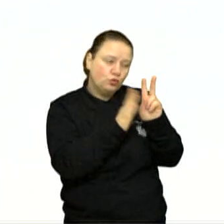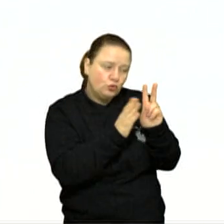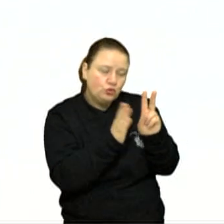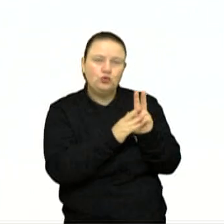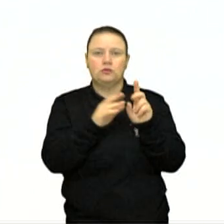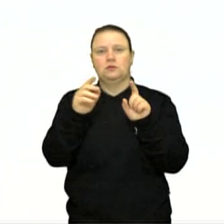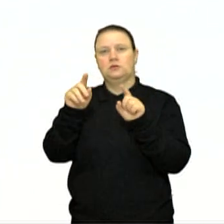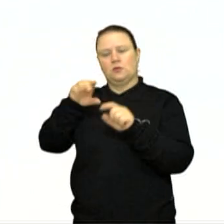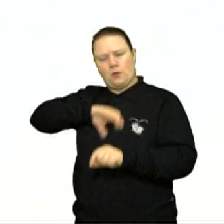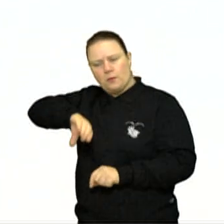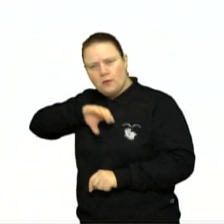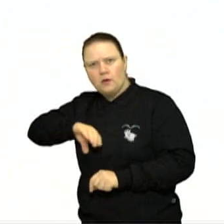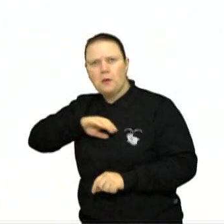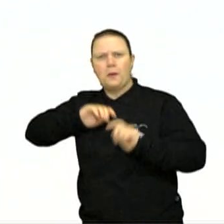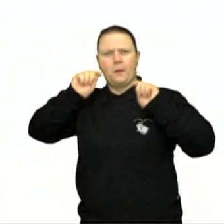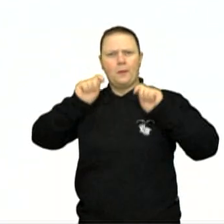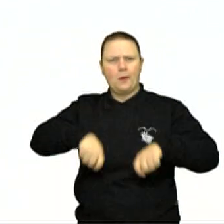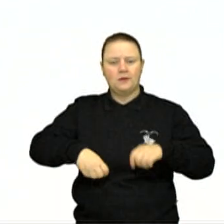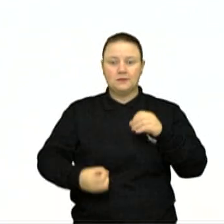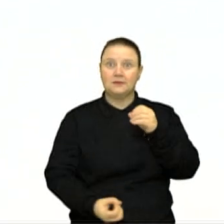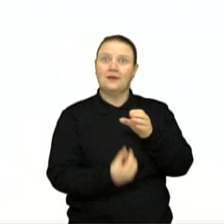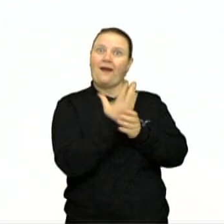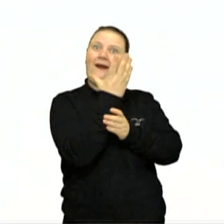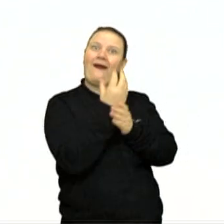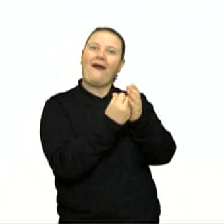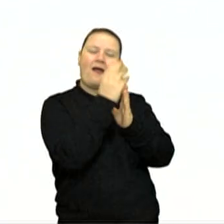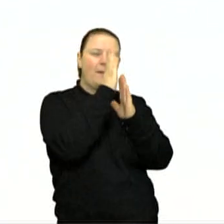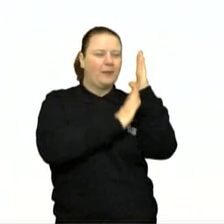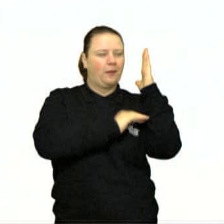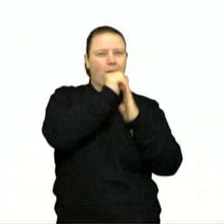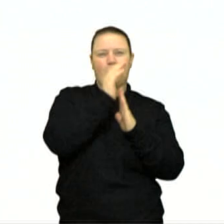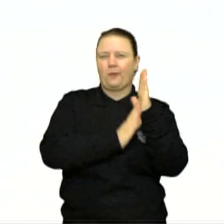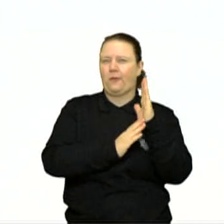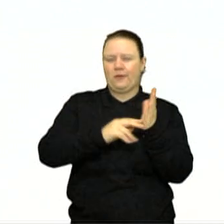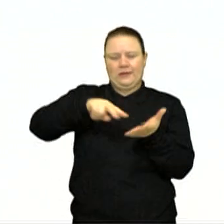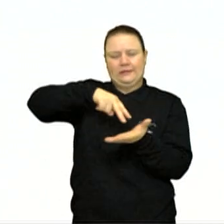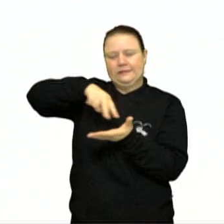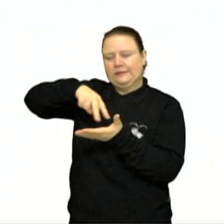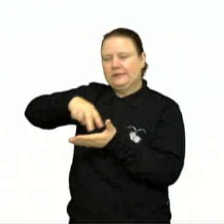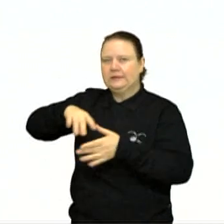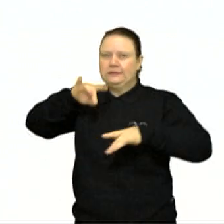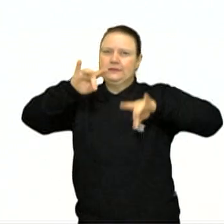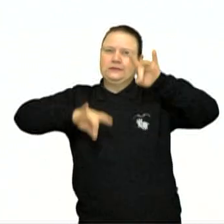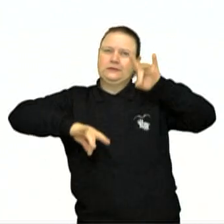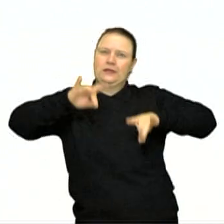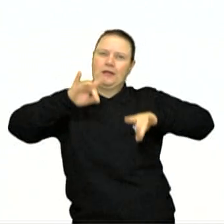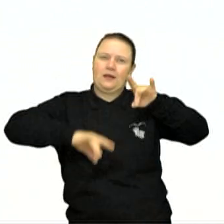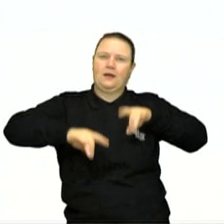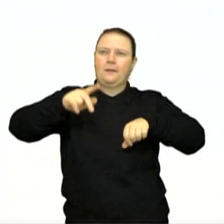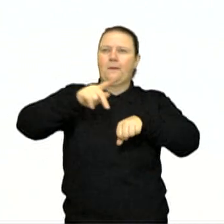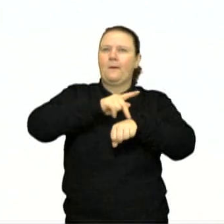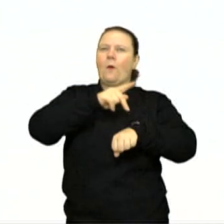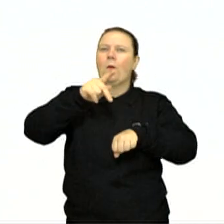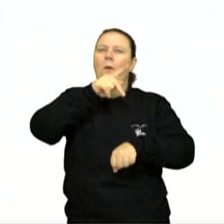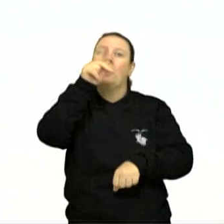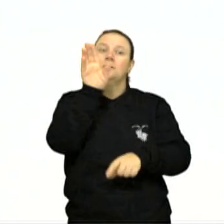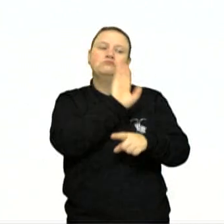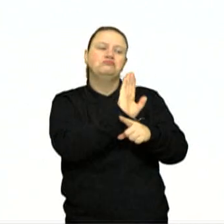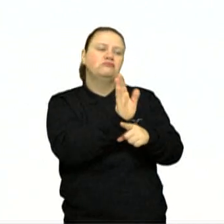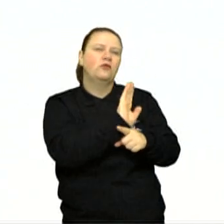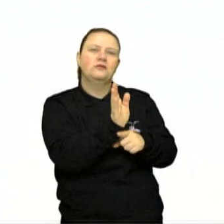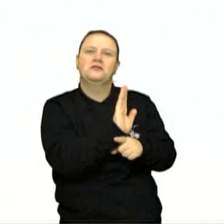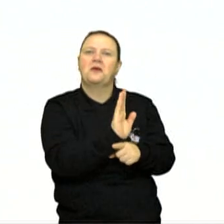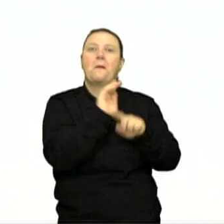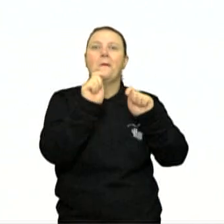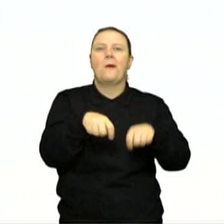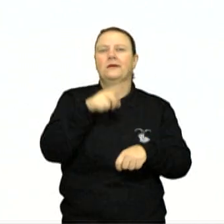meio da pintura, desenho, recorte, colagem, dança, teatro, música, poesia, cinema, né? Use